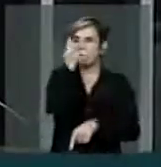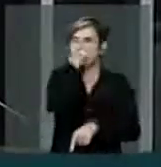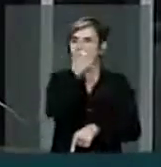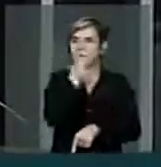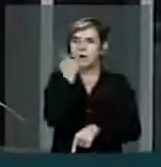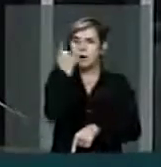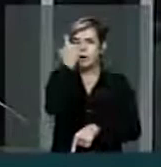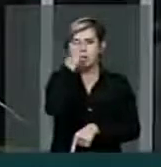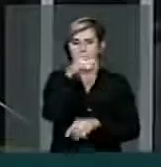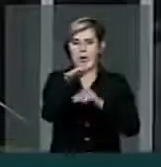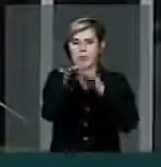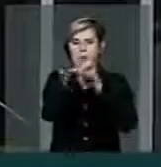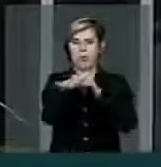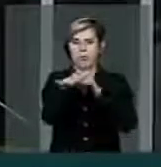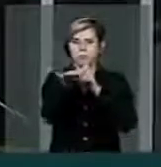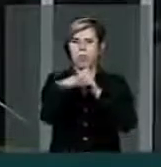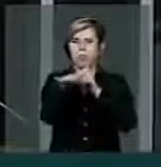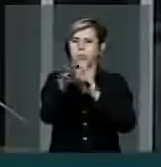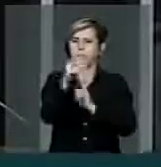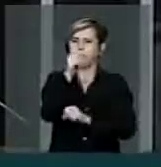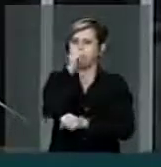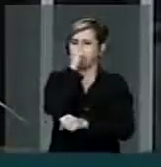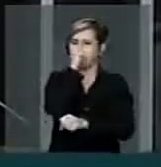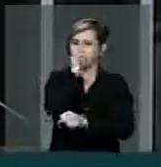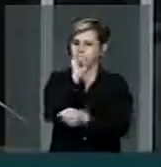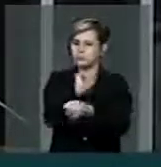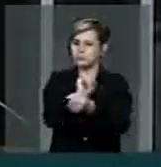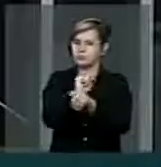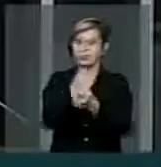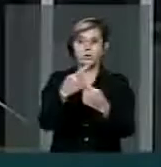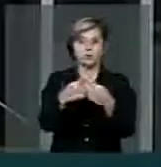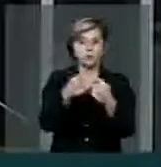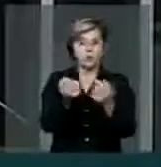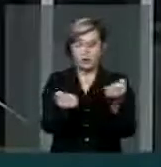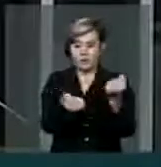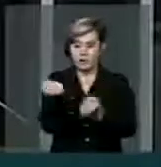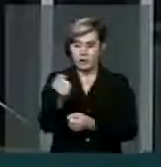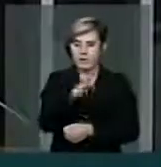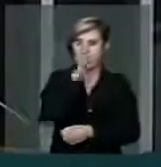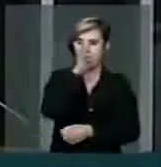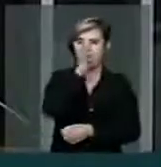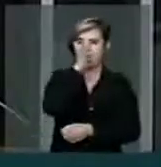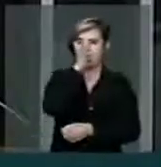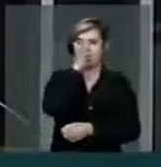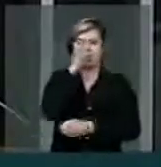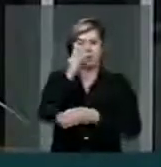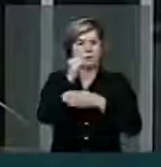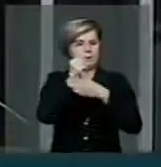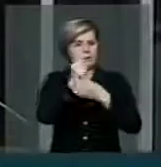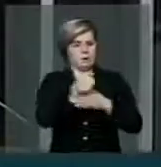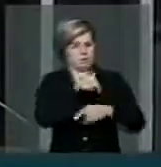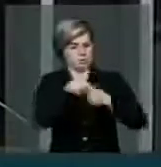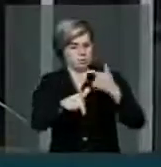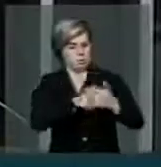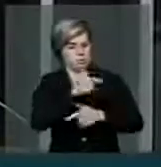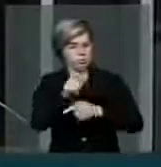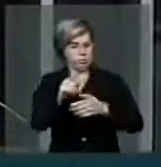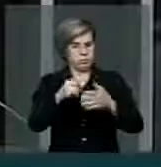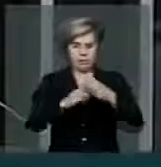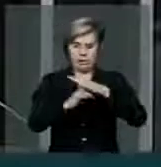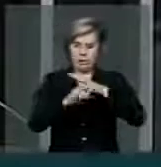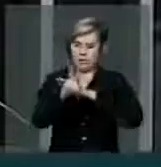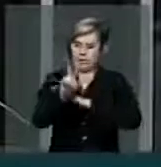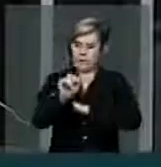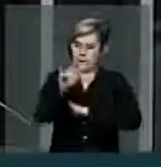o engarrafamento. Portanto, face ao excesso de veículos que trafegam a serviço da Vale e de suas contratadas,